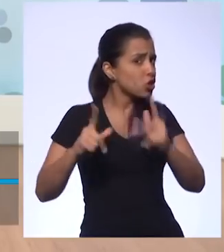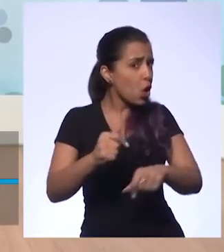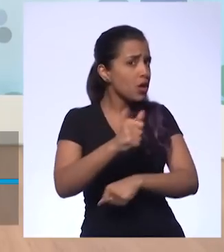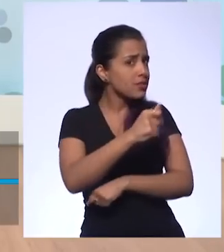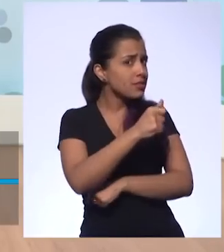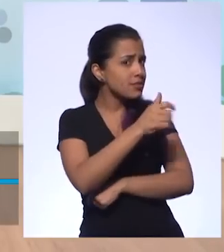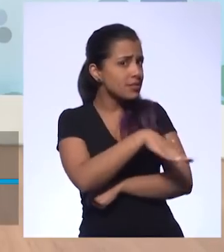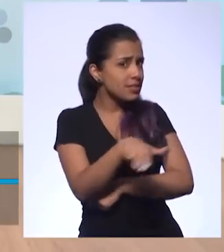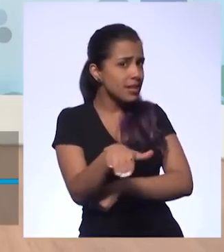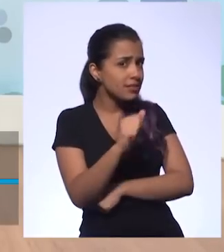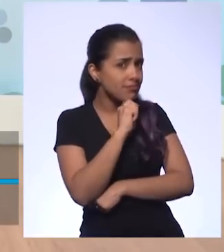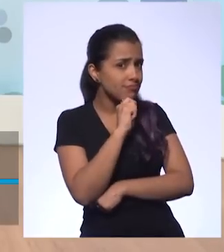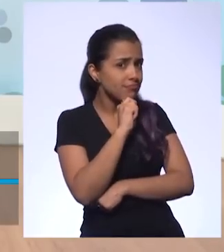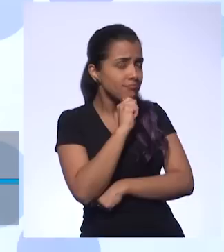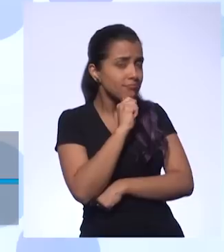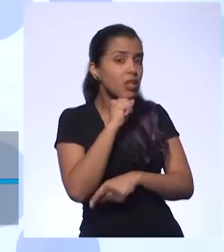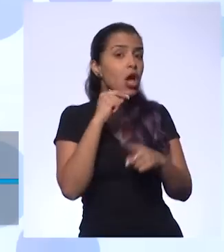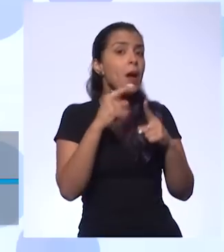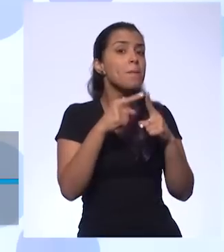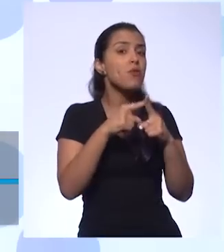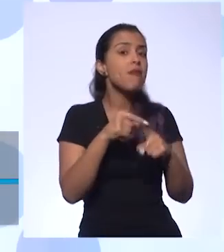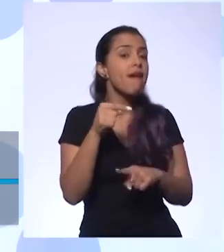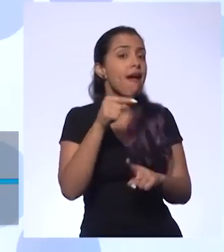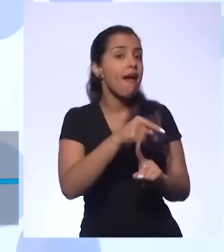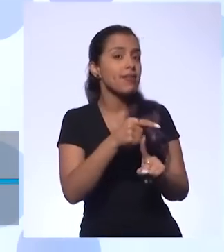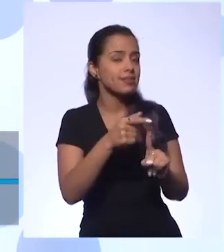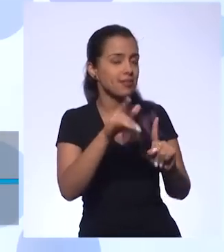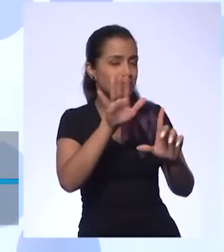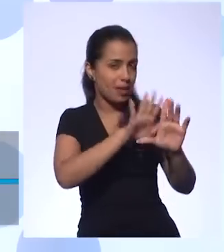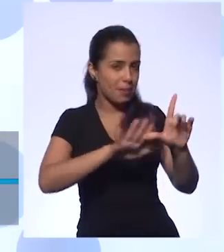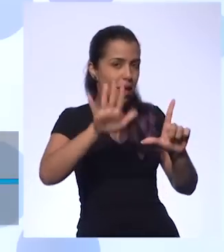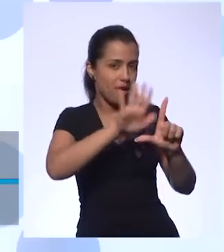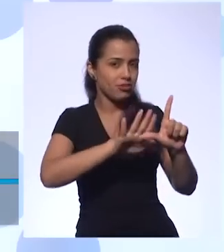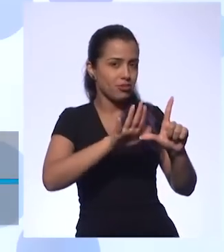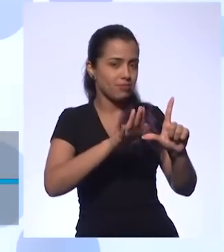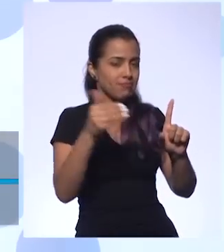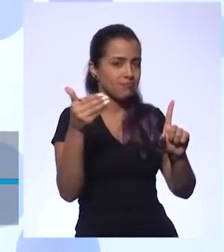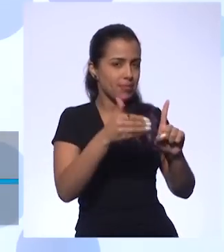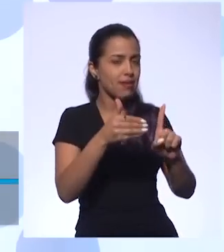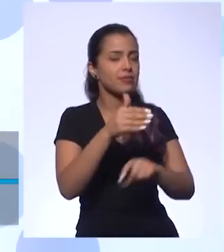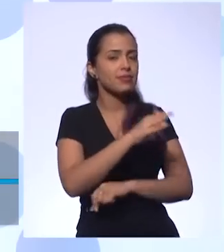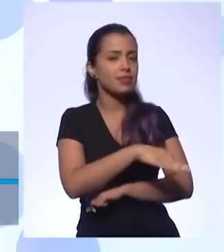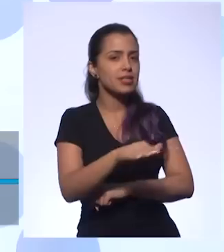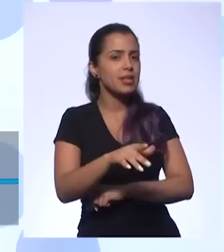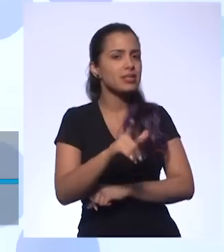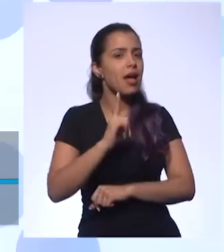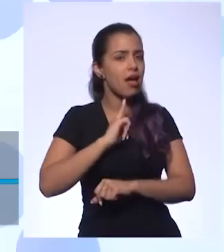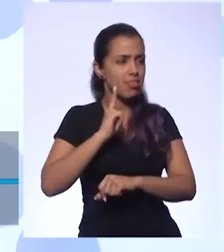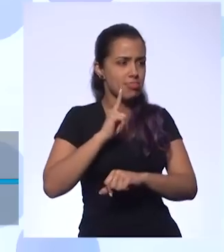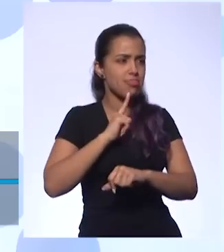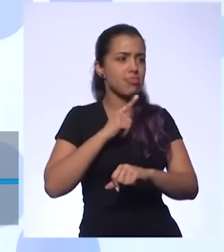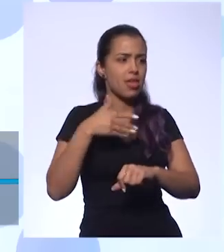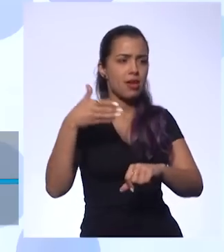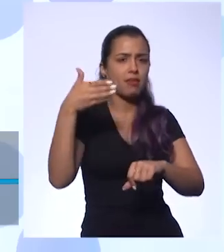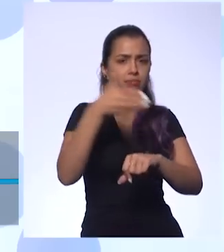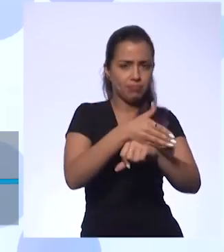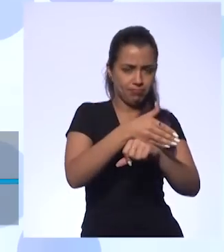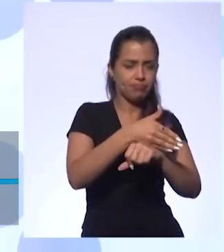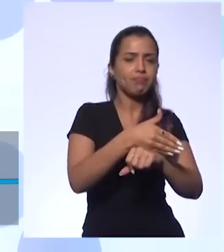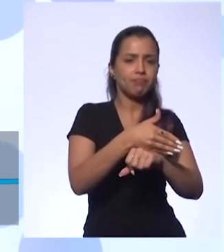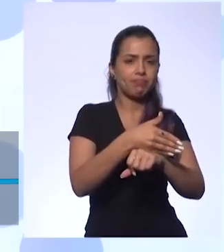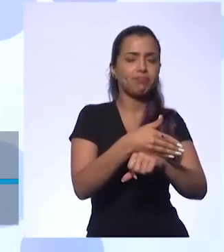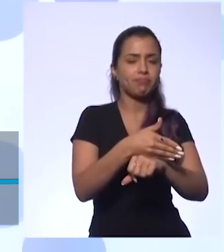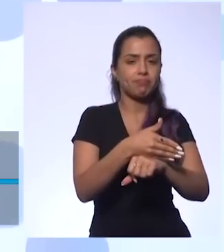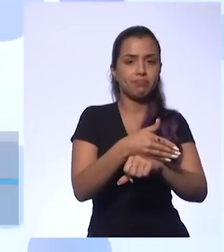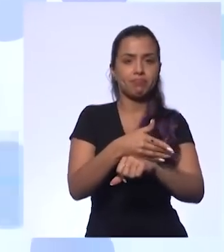Porque essa criança tem o direito à cidade informacional. Esta criança da charge, Oráculo, pode deixar para a galera acompanhar? Deixa